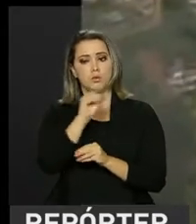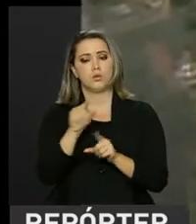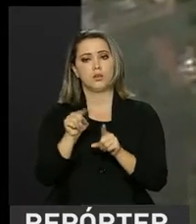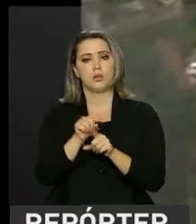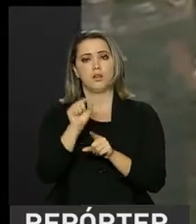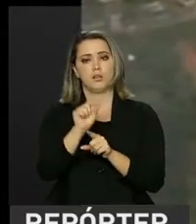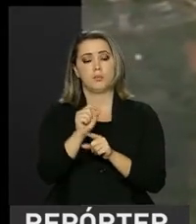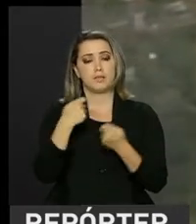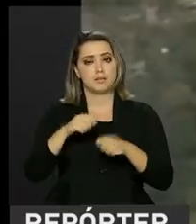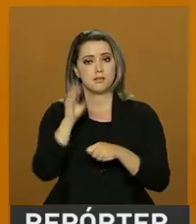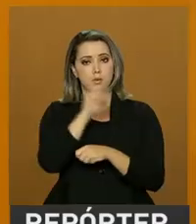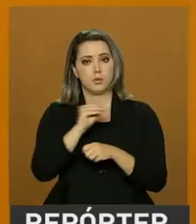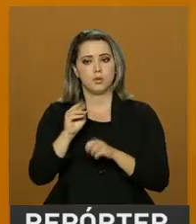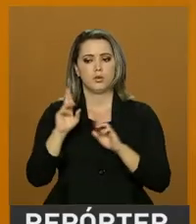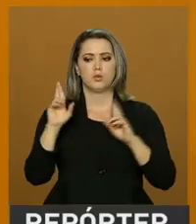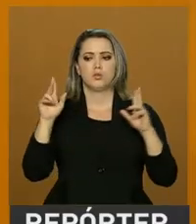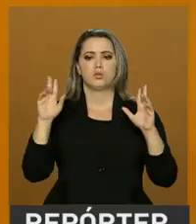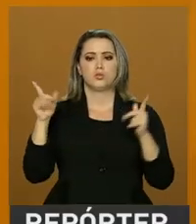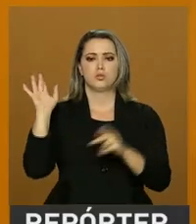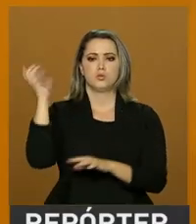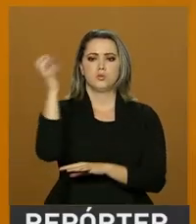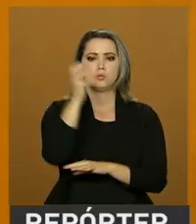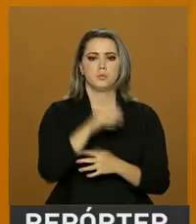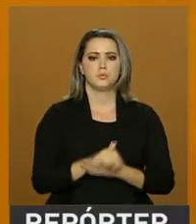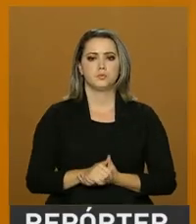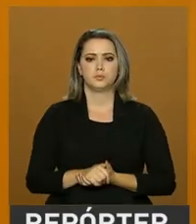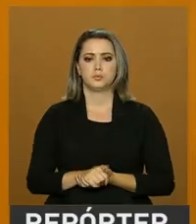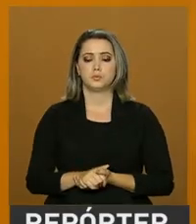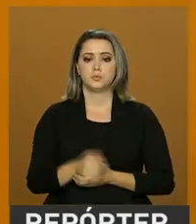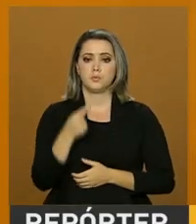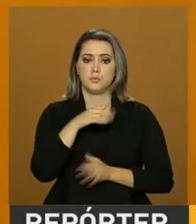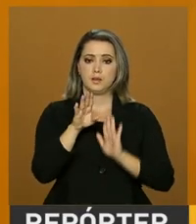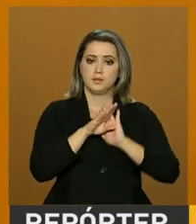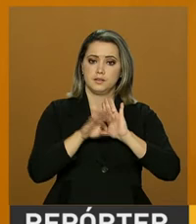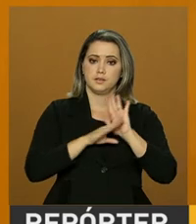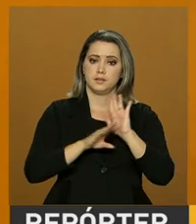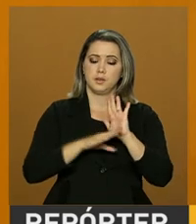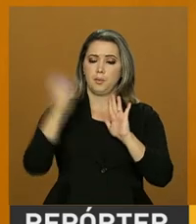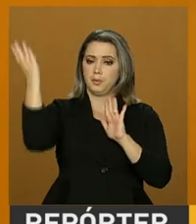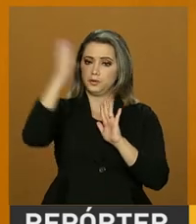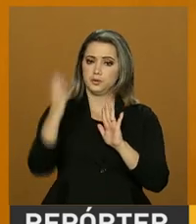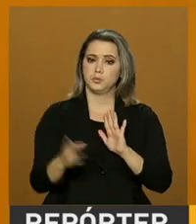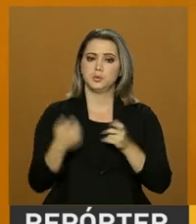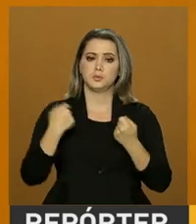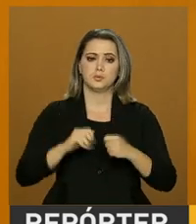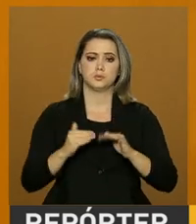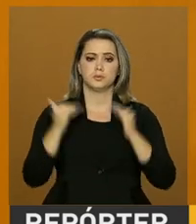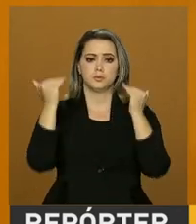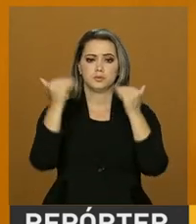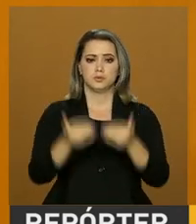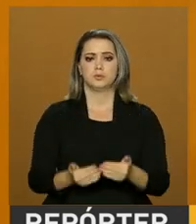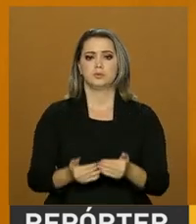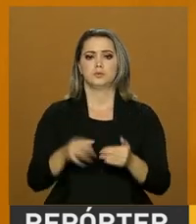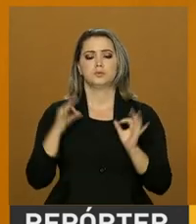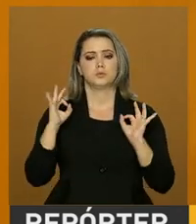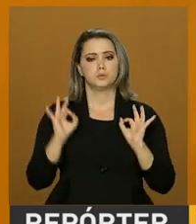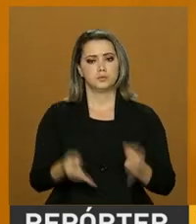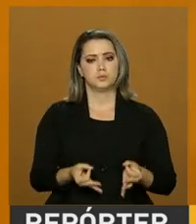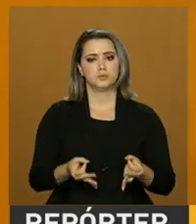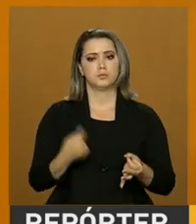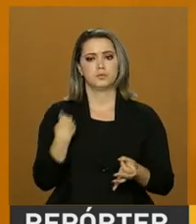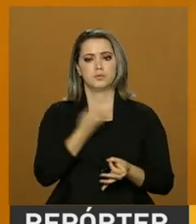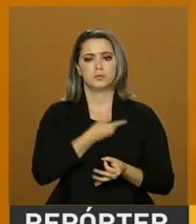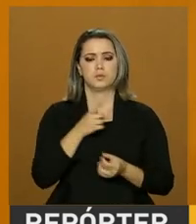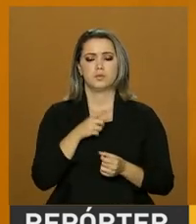ecossistemas do país nacional enfrentada com determinação para que